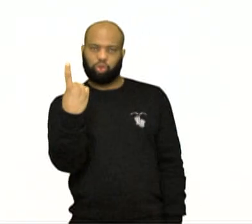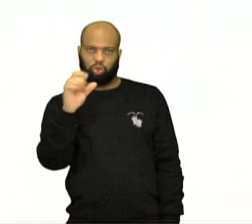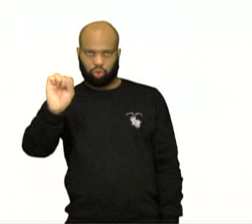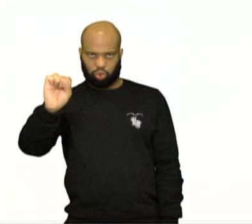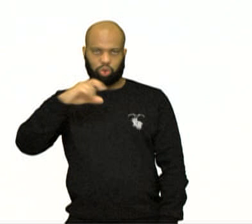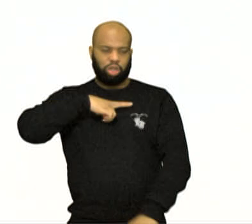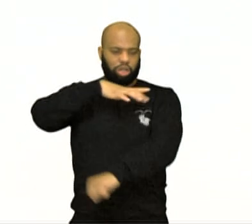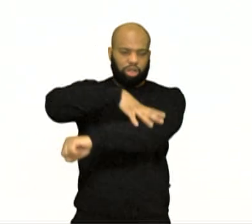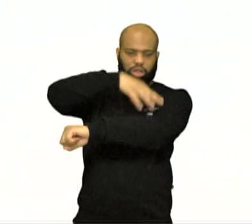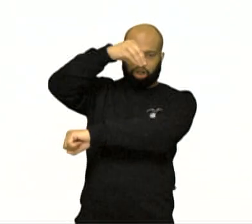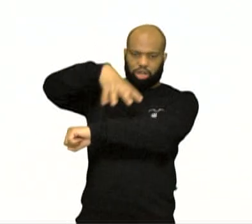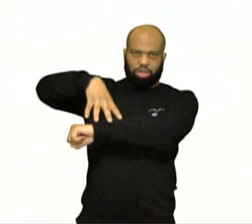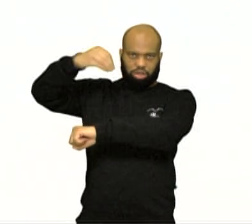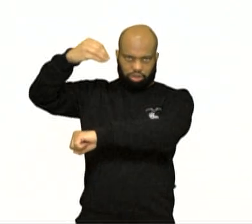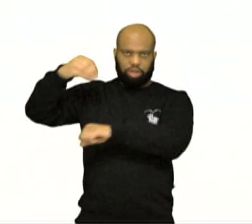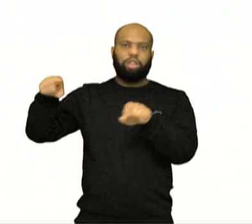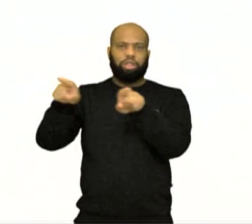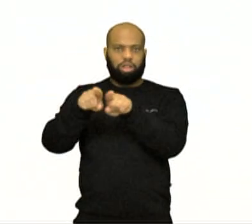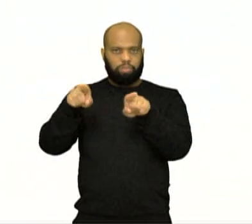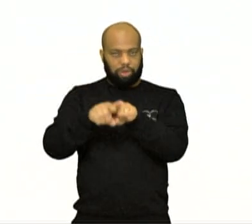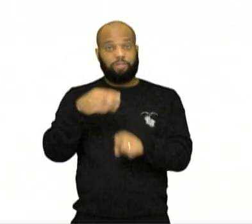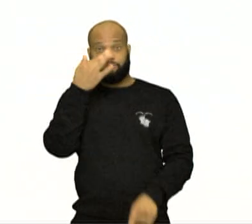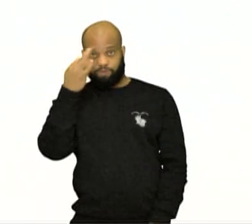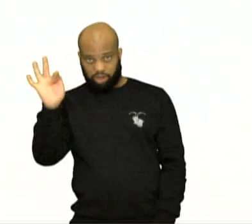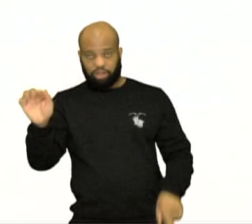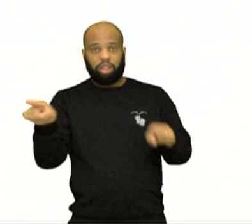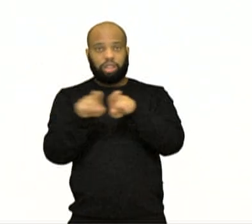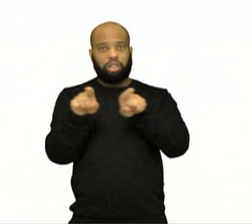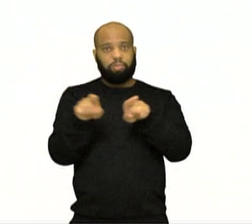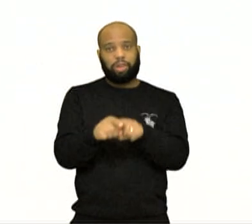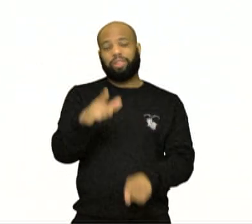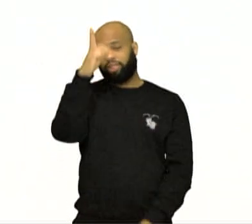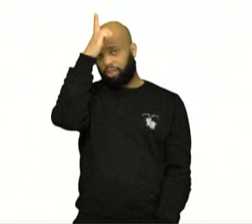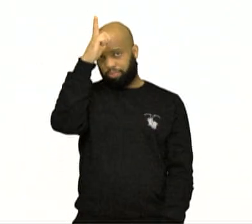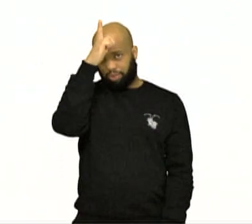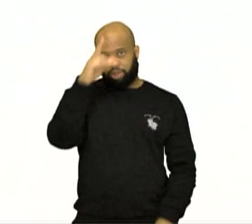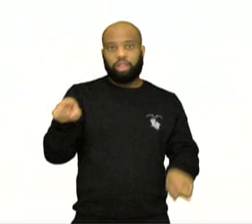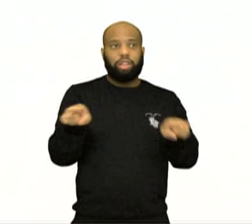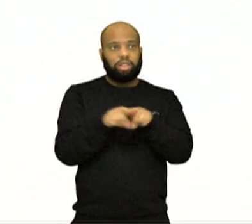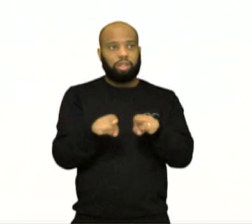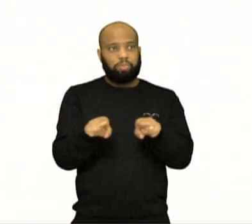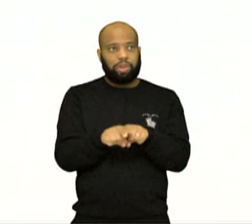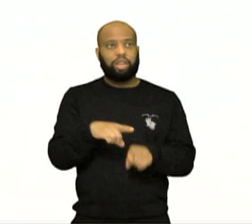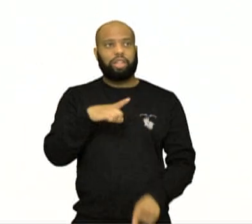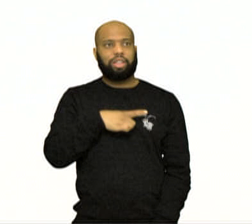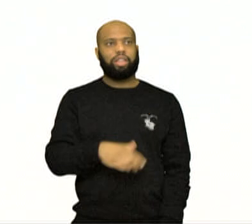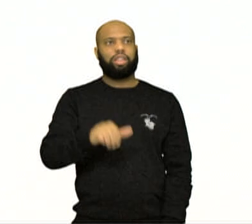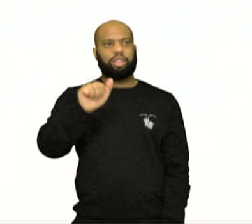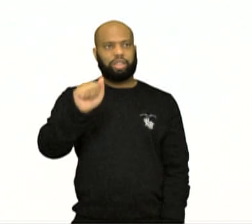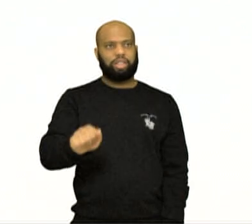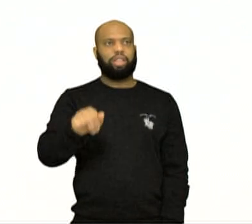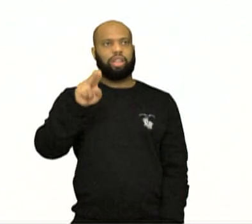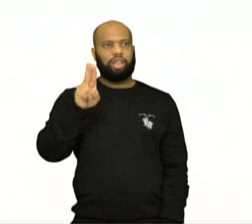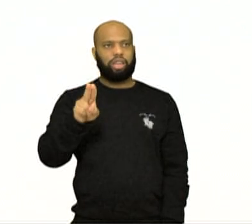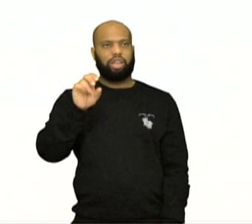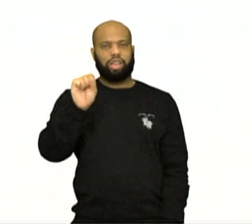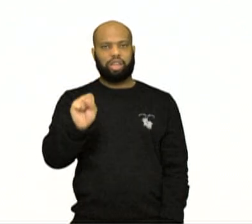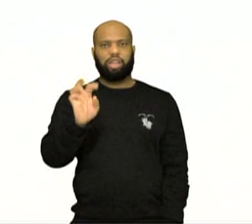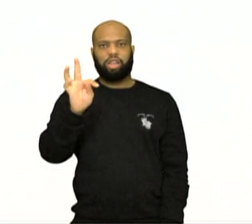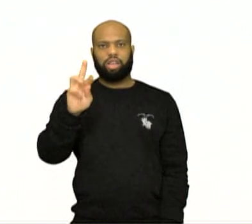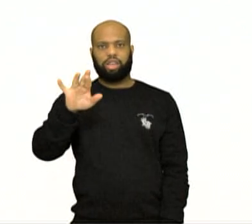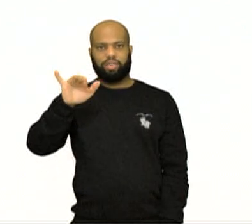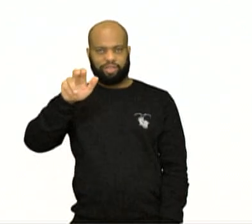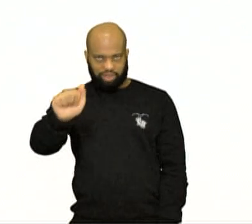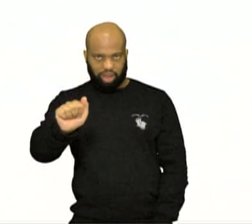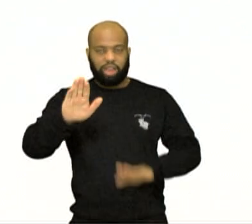dos Alpes, na França, Suíça, Alemanha e Áustria. Para conquistar as montanhas, os alpinistas